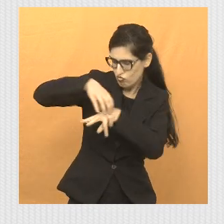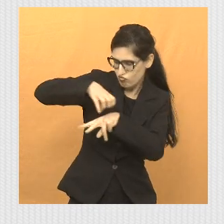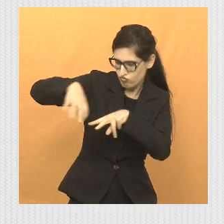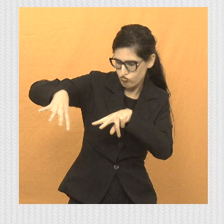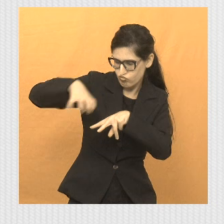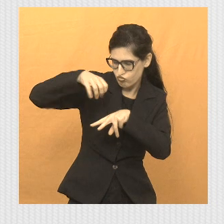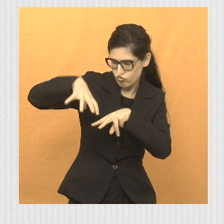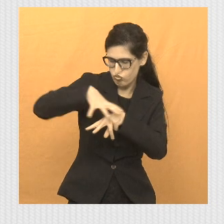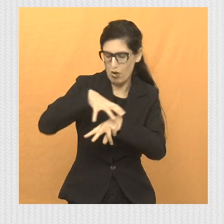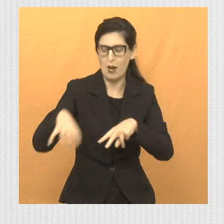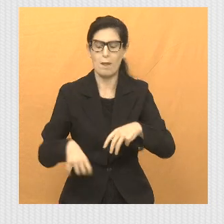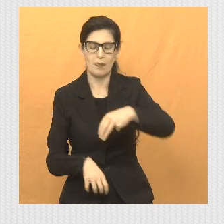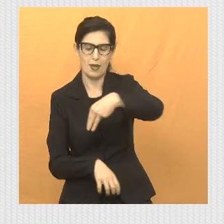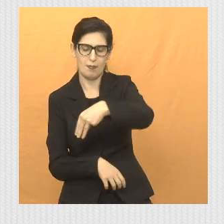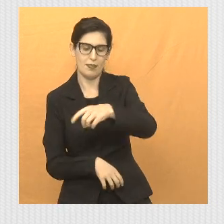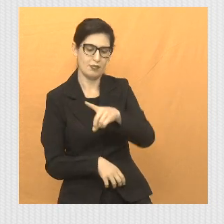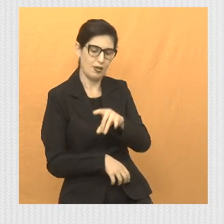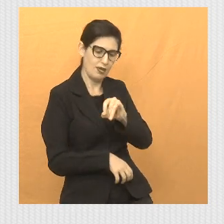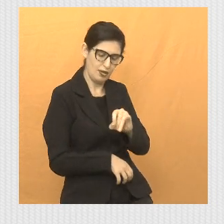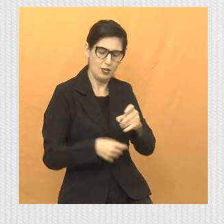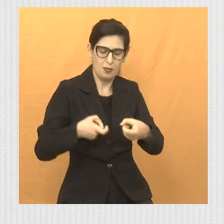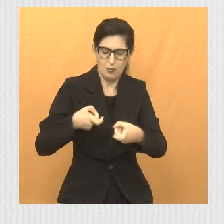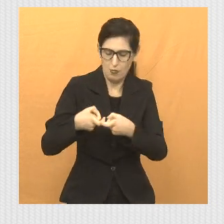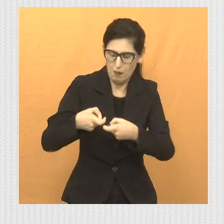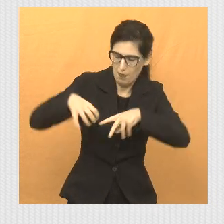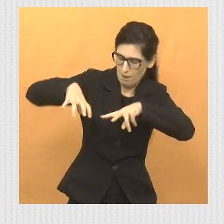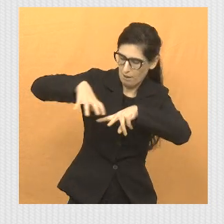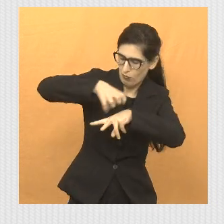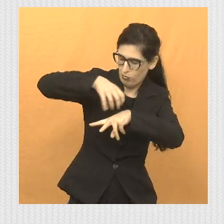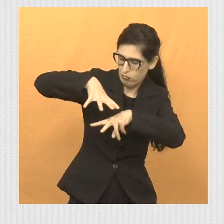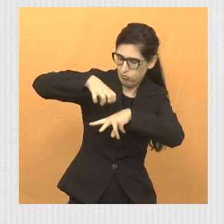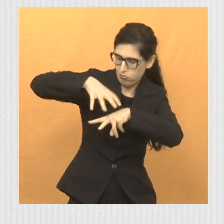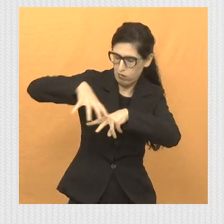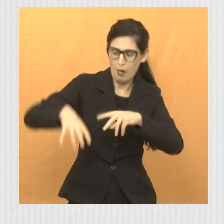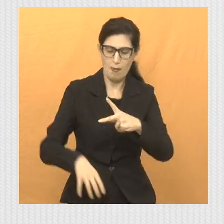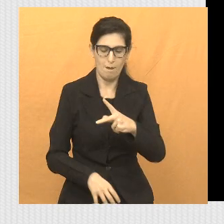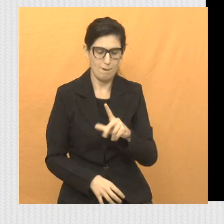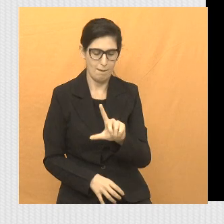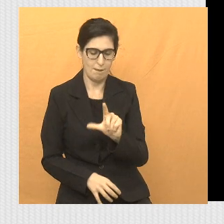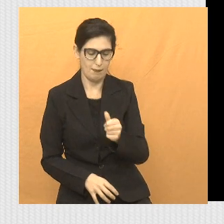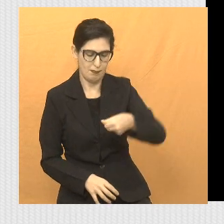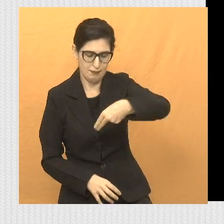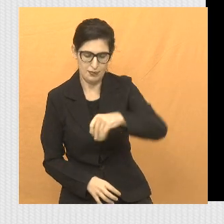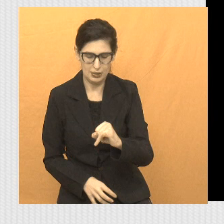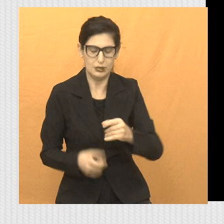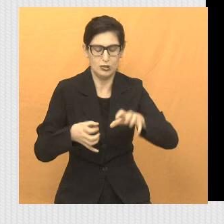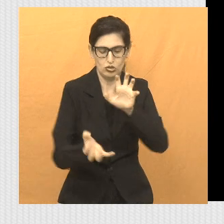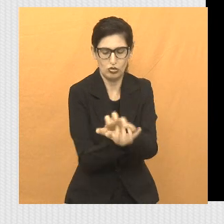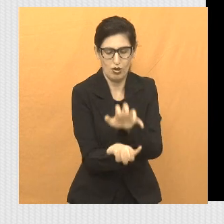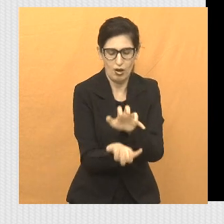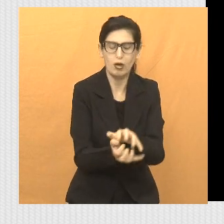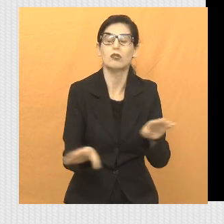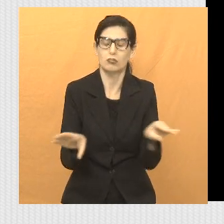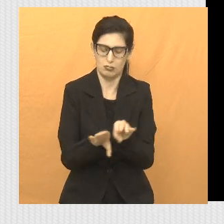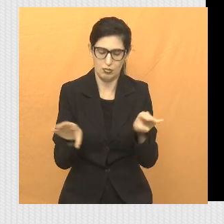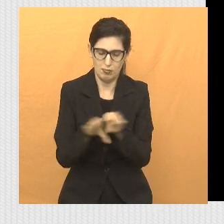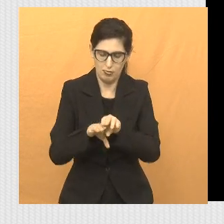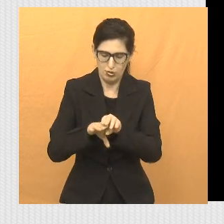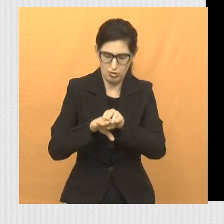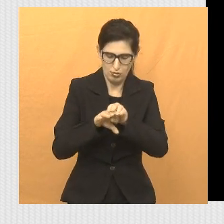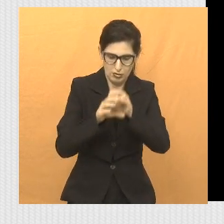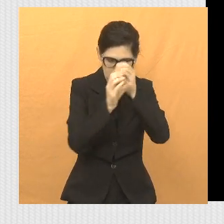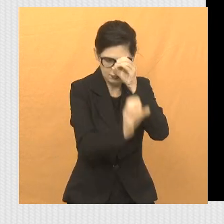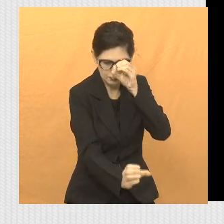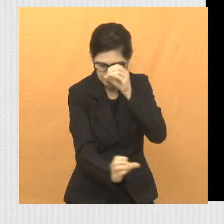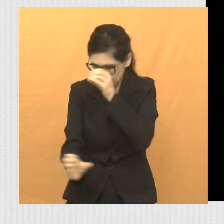na MDI, Medicina Diagnóstica por Imagem, e na Plane de Jacareí, Diagnósticos Médicos.